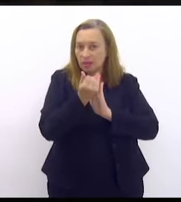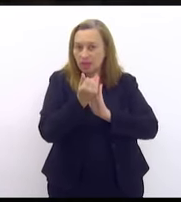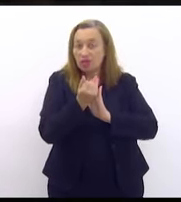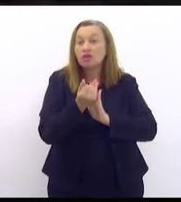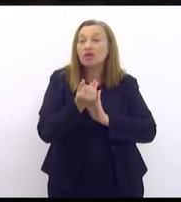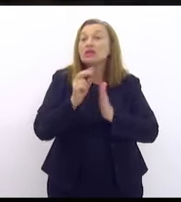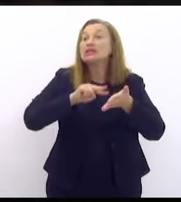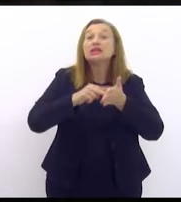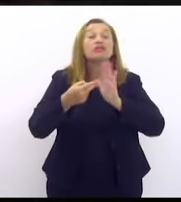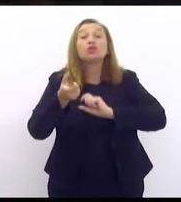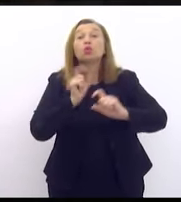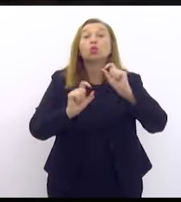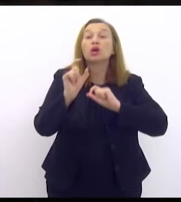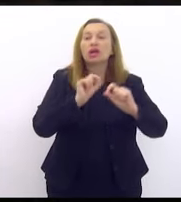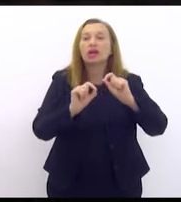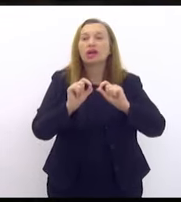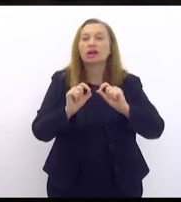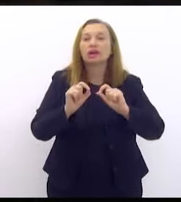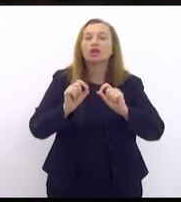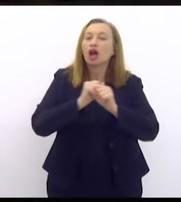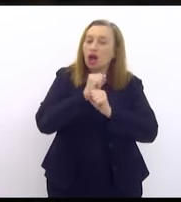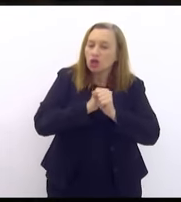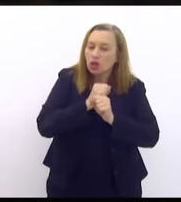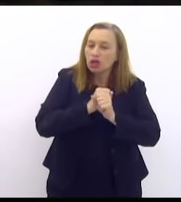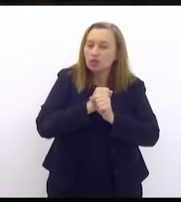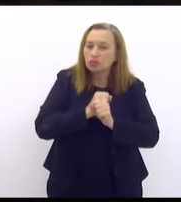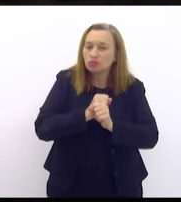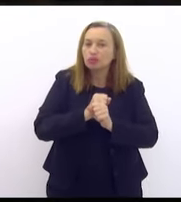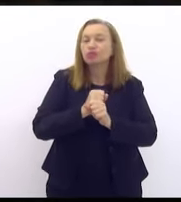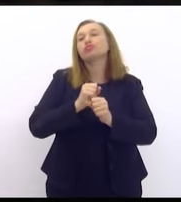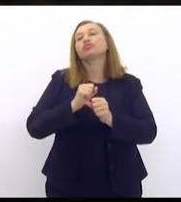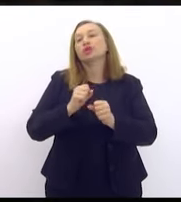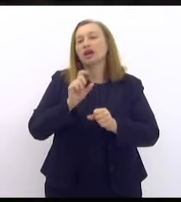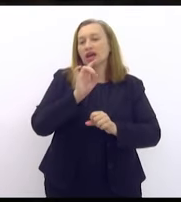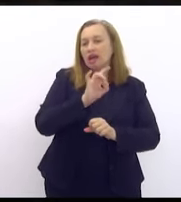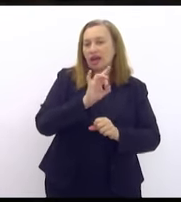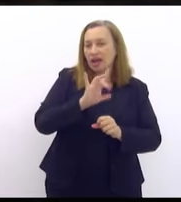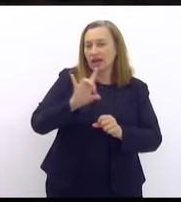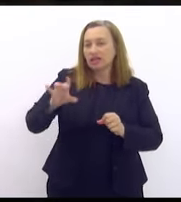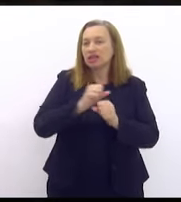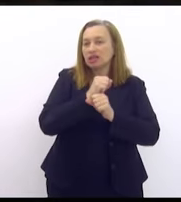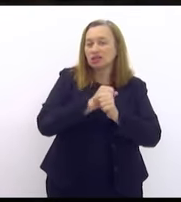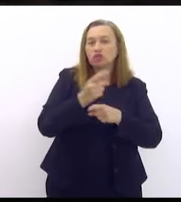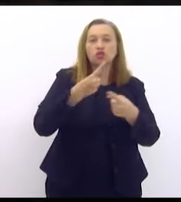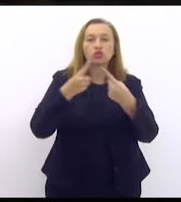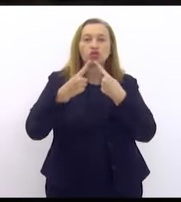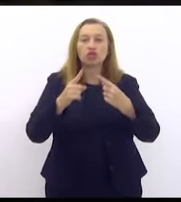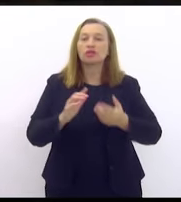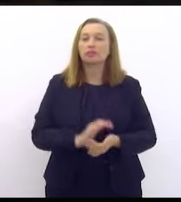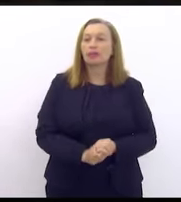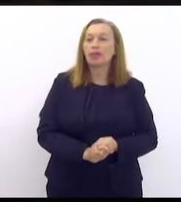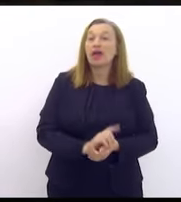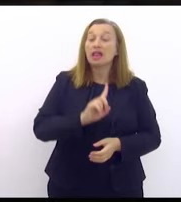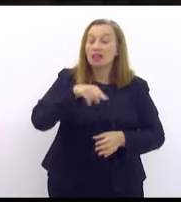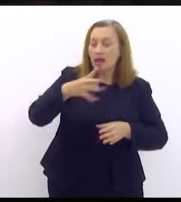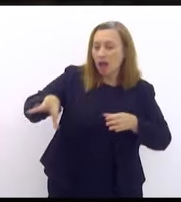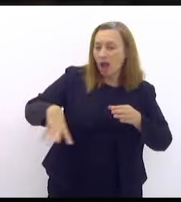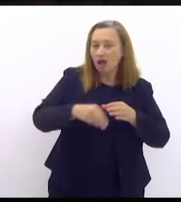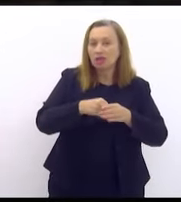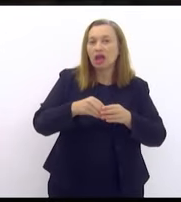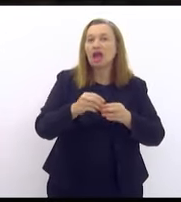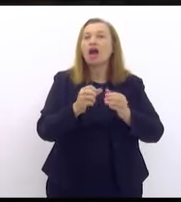que todo ano nós temos que discutir. Na hora que bota a LOA, depois bota o